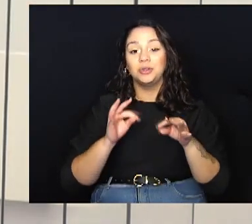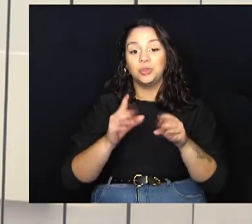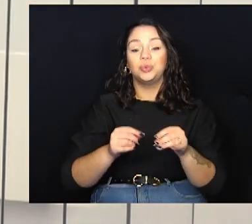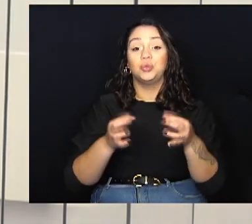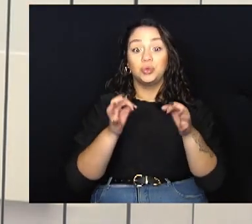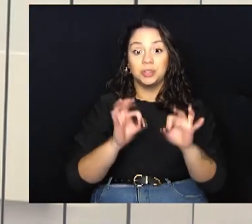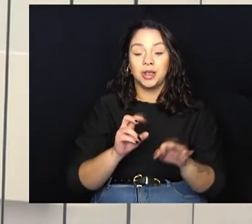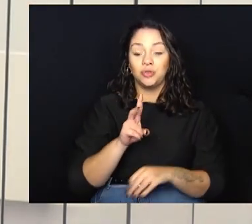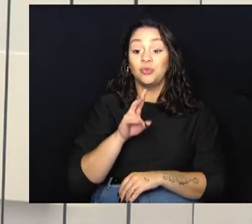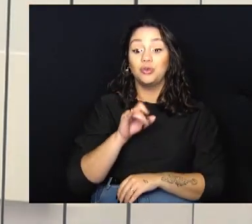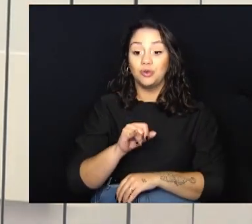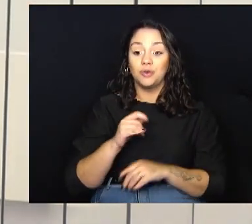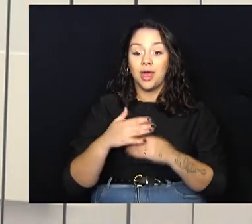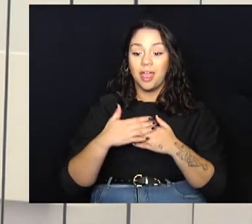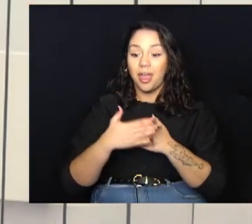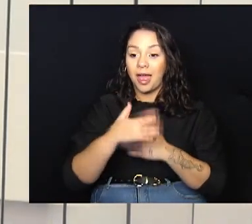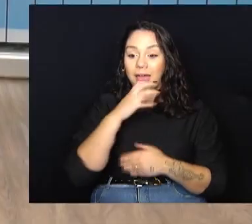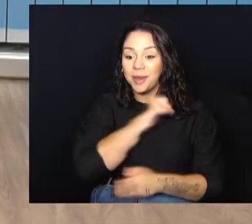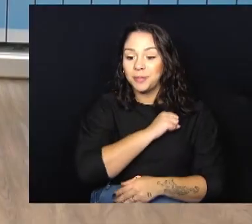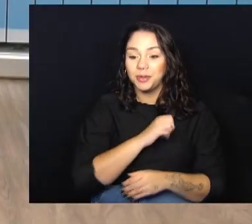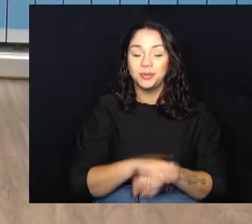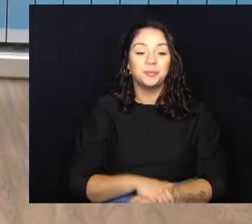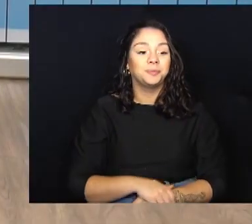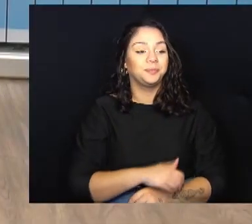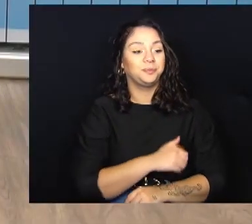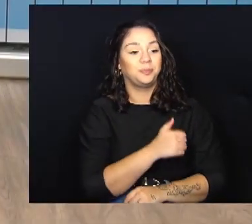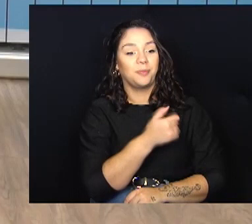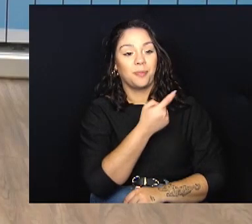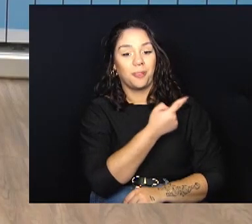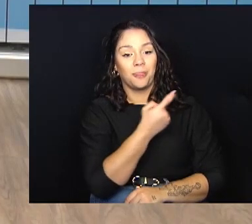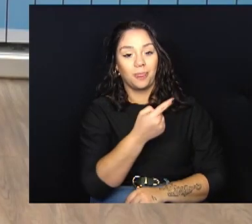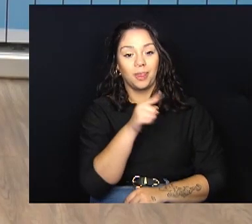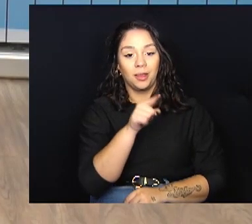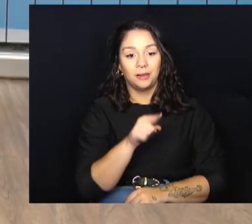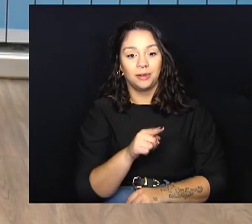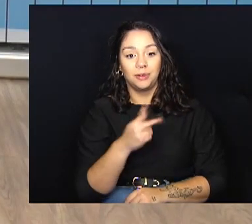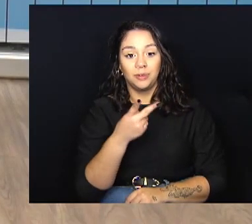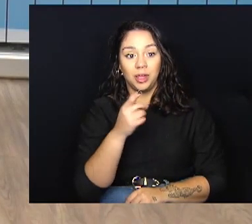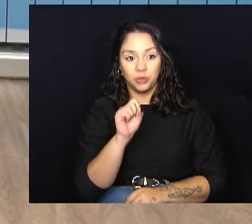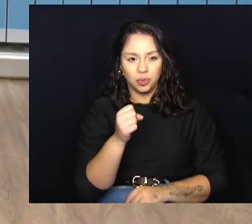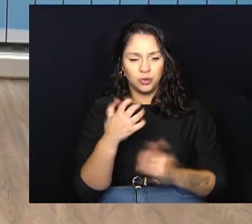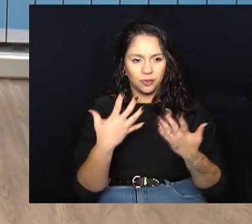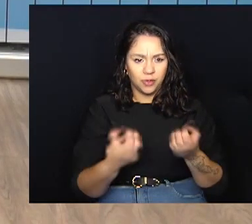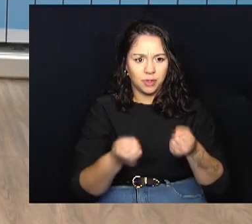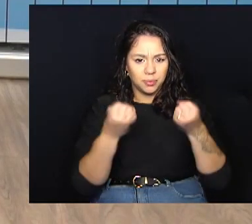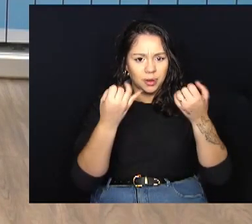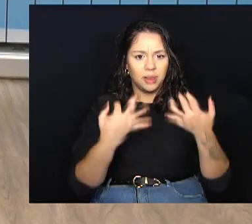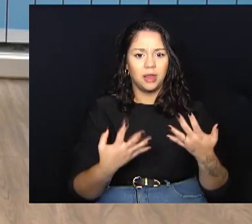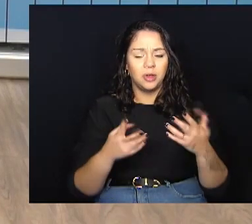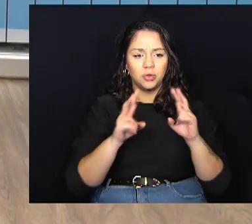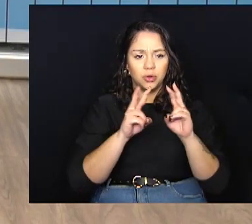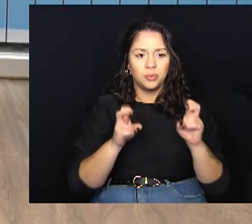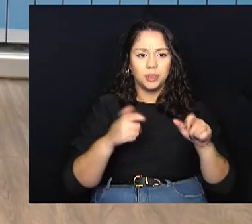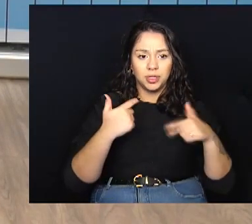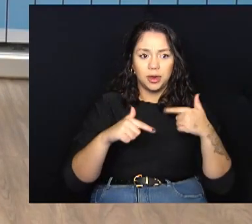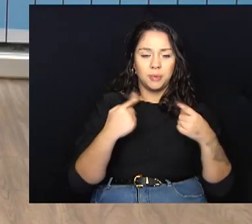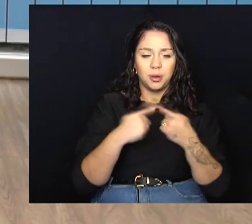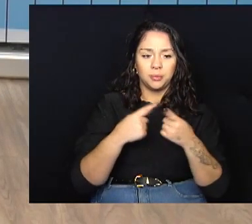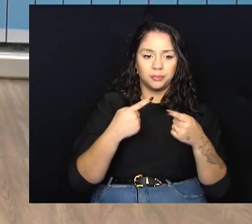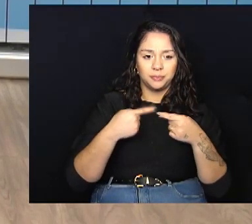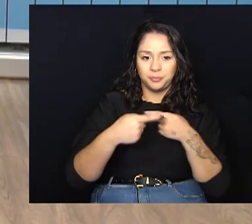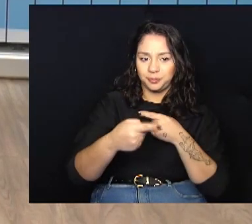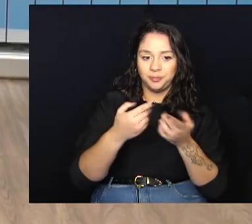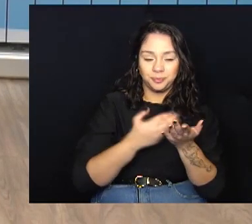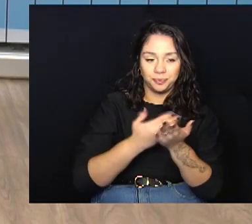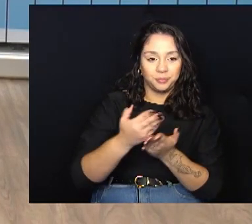muito em breve 11 horas mais 28 minutos vamos falar desemprego agora porque a semana tá começando hoje é